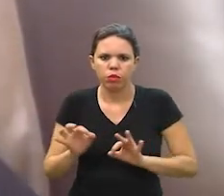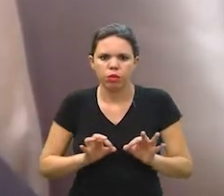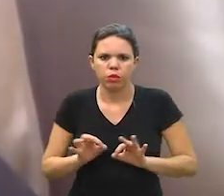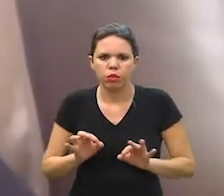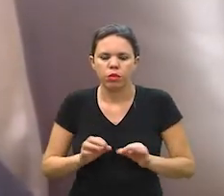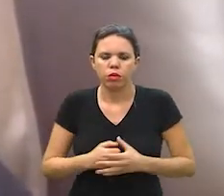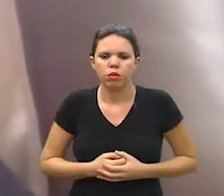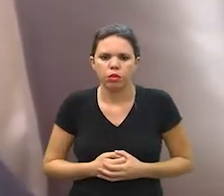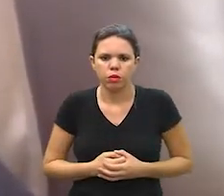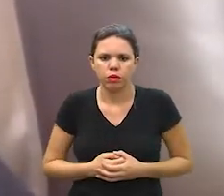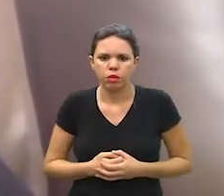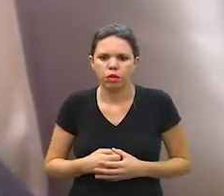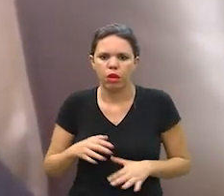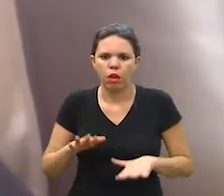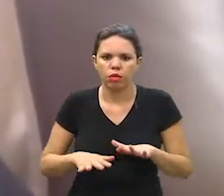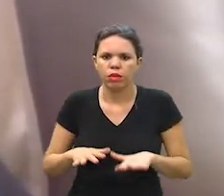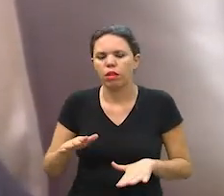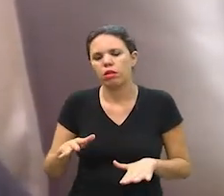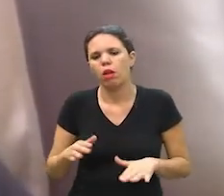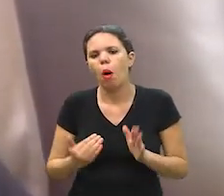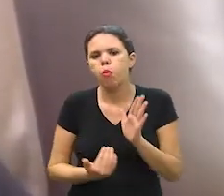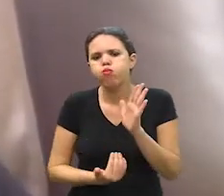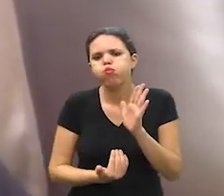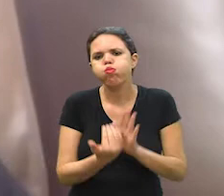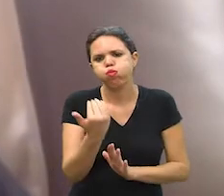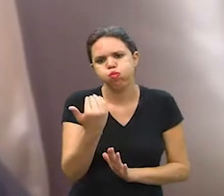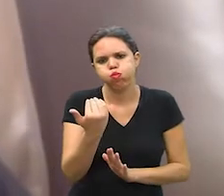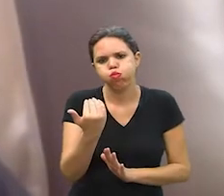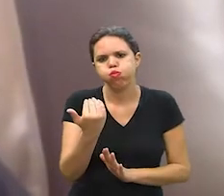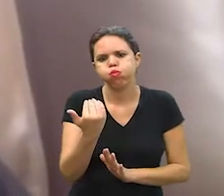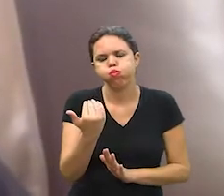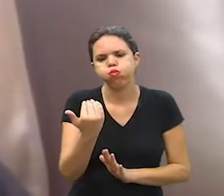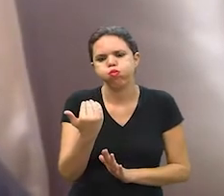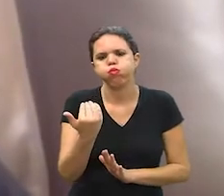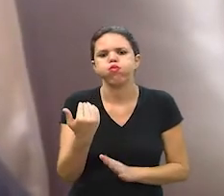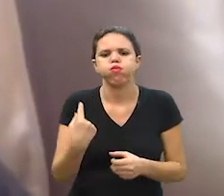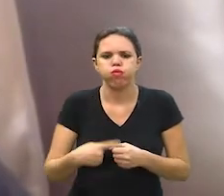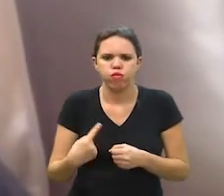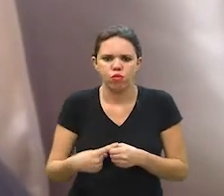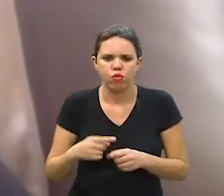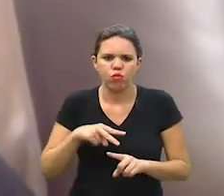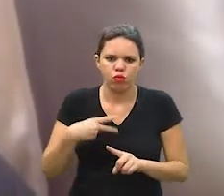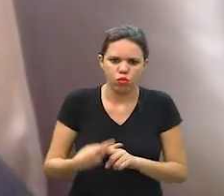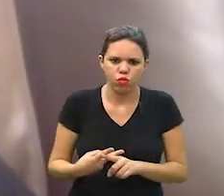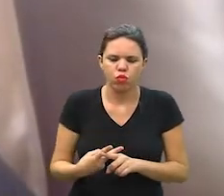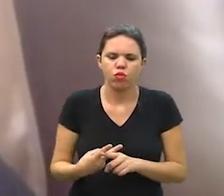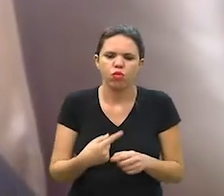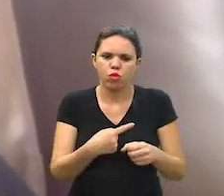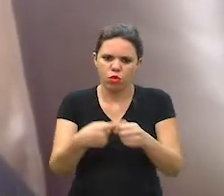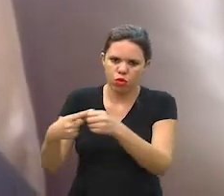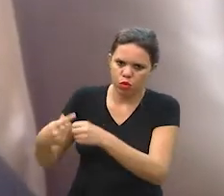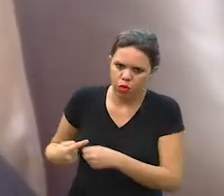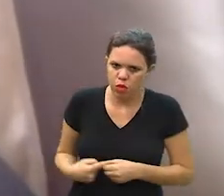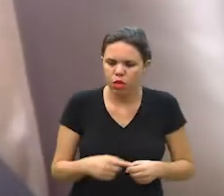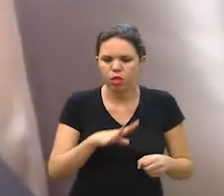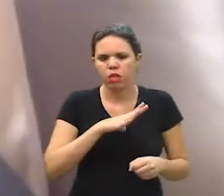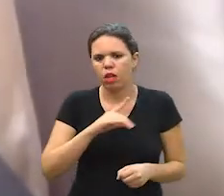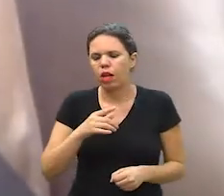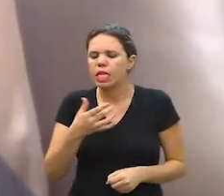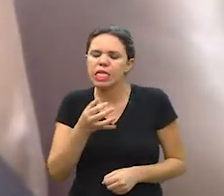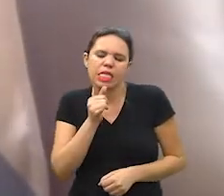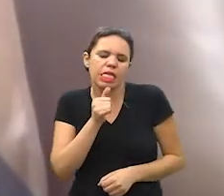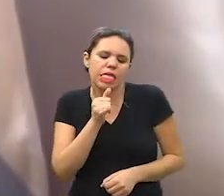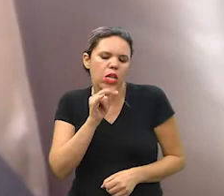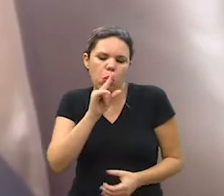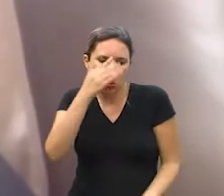dessa rede, muitas vezes extrapolando o caráter municipal, mas entrando no nível regional. Exato. Eu não acredito